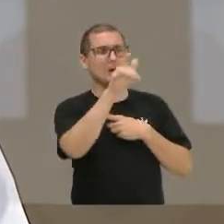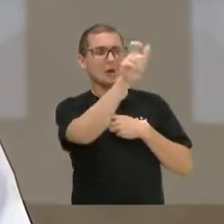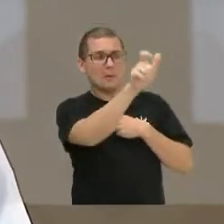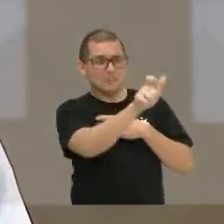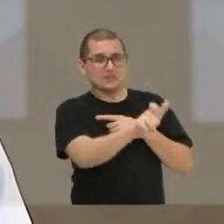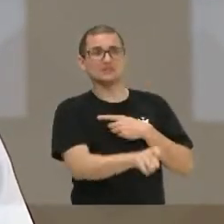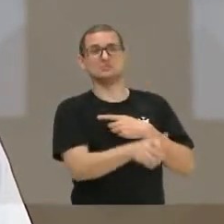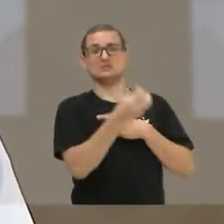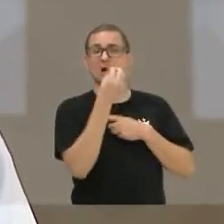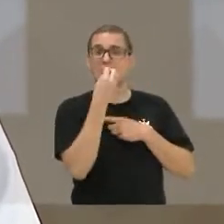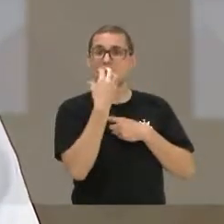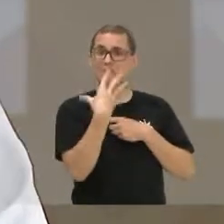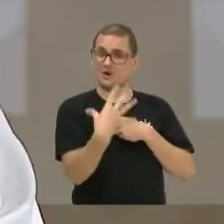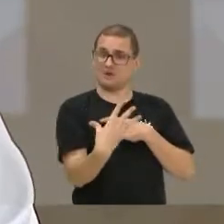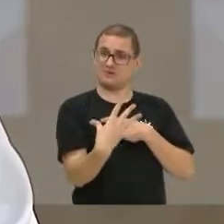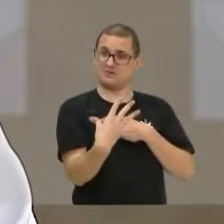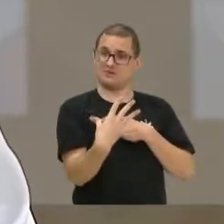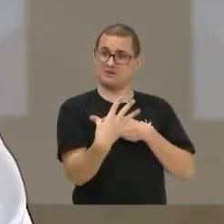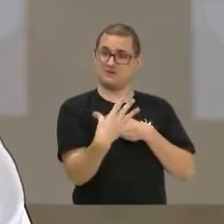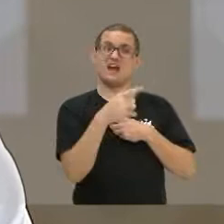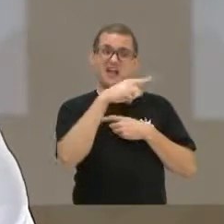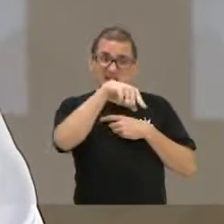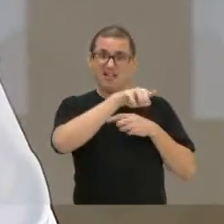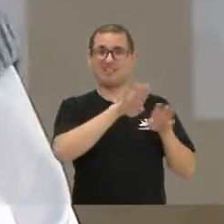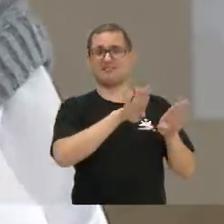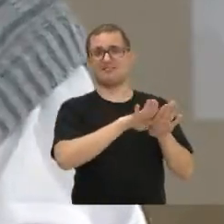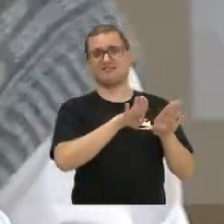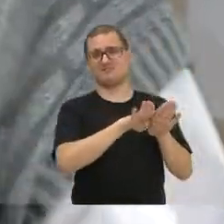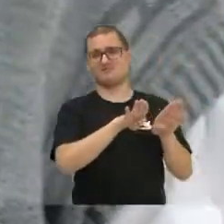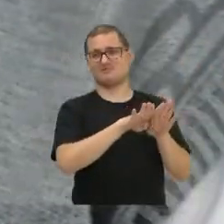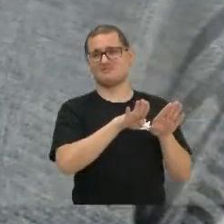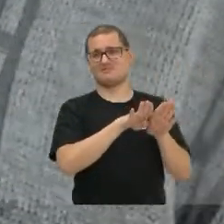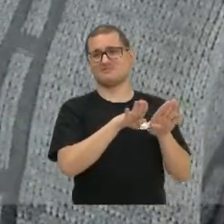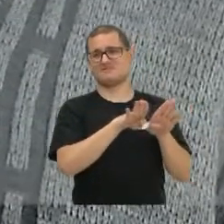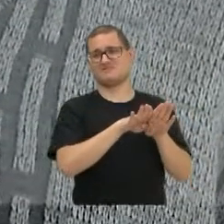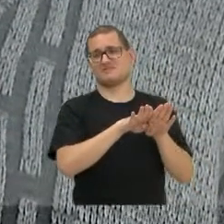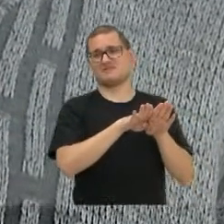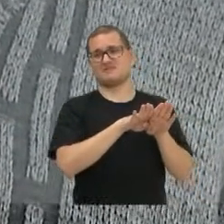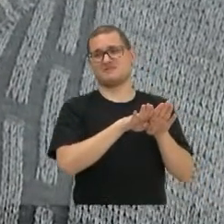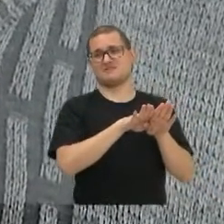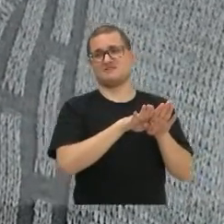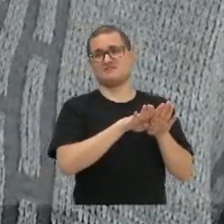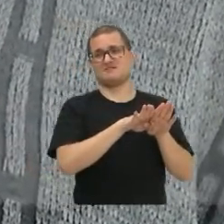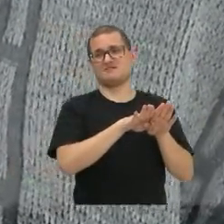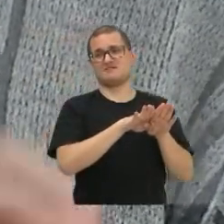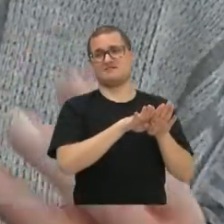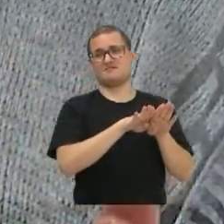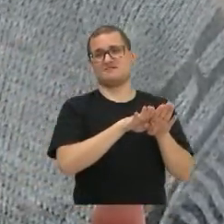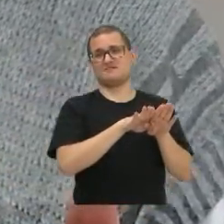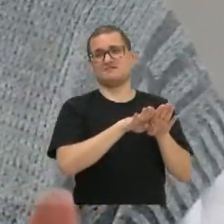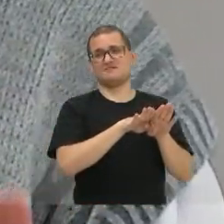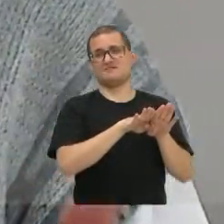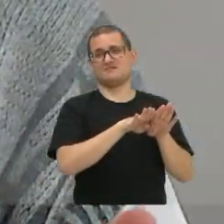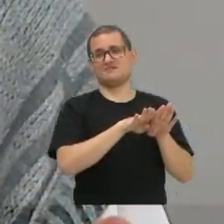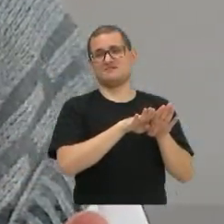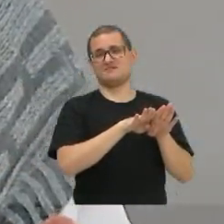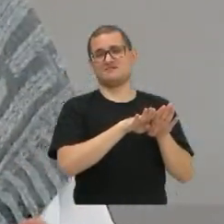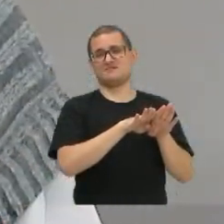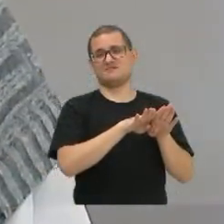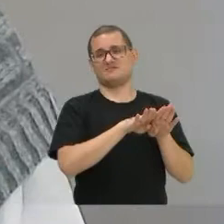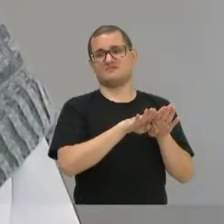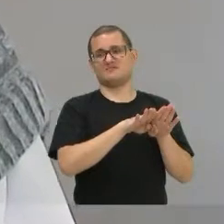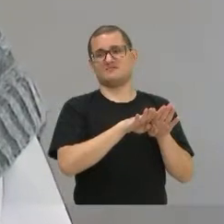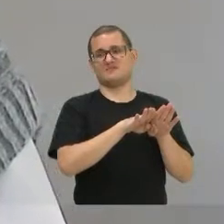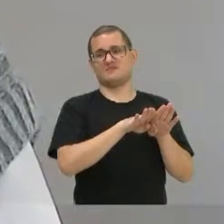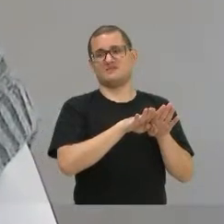boas e benévolas também elas e são integradas num